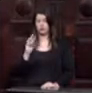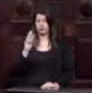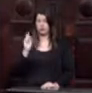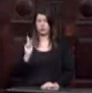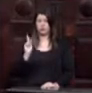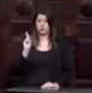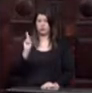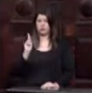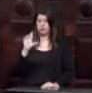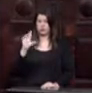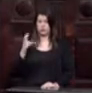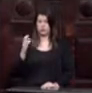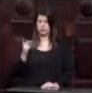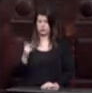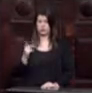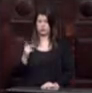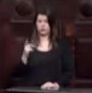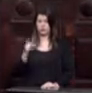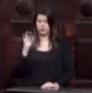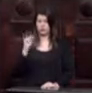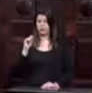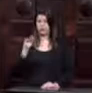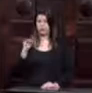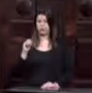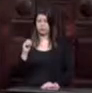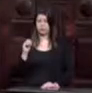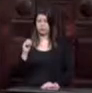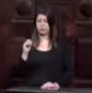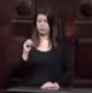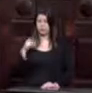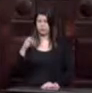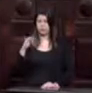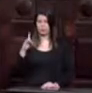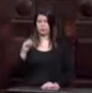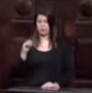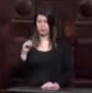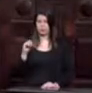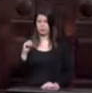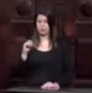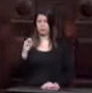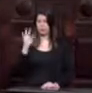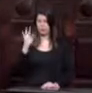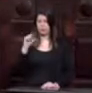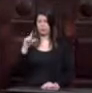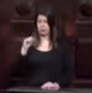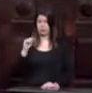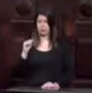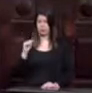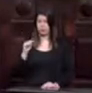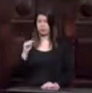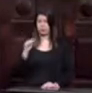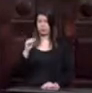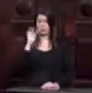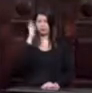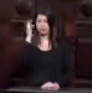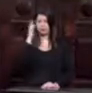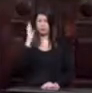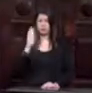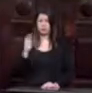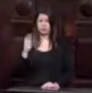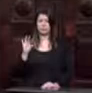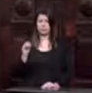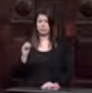Valdec, Lucinha, Fábio Silva, Pedro Augusto, Flávio Serafini, Marcelo Freixo,